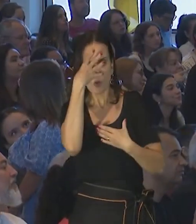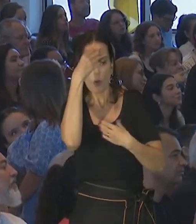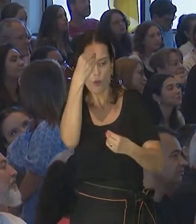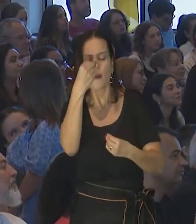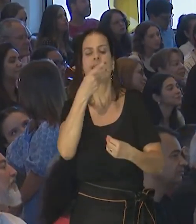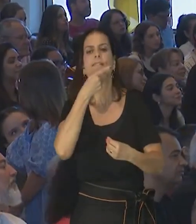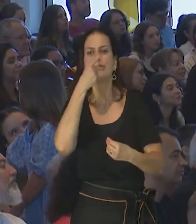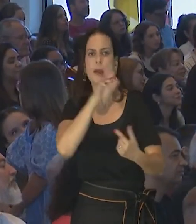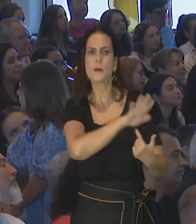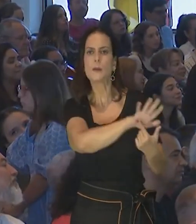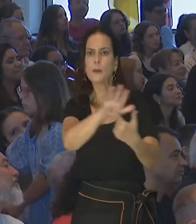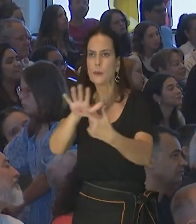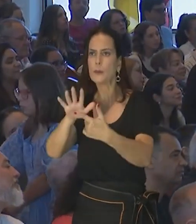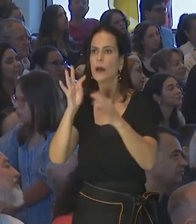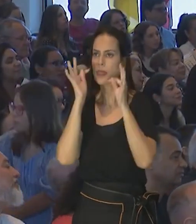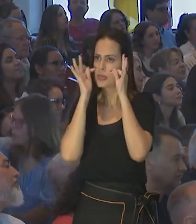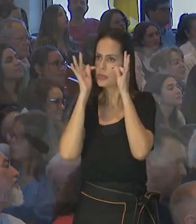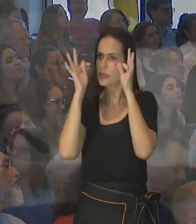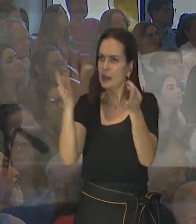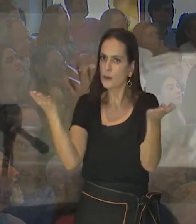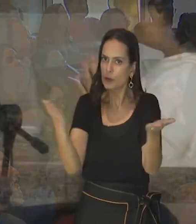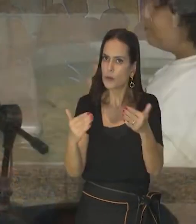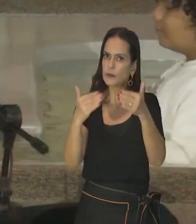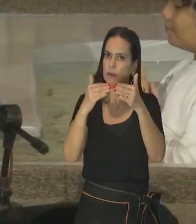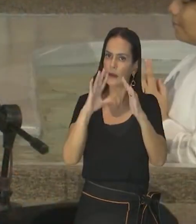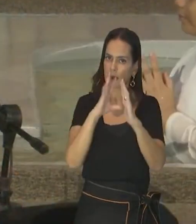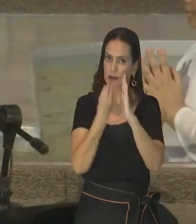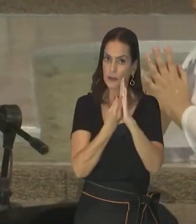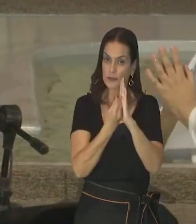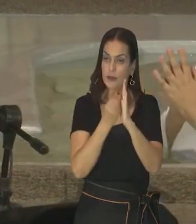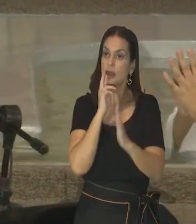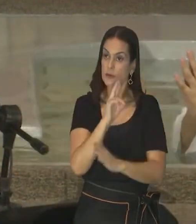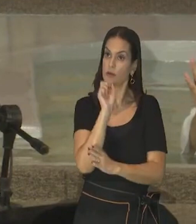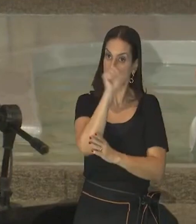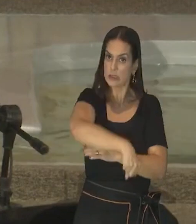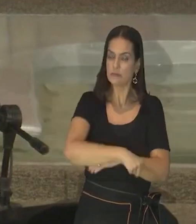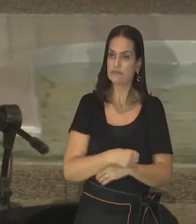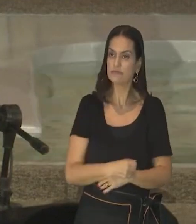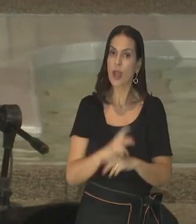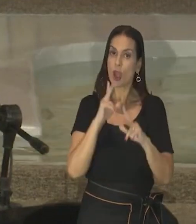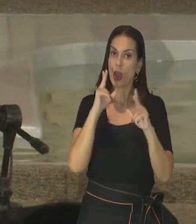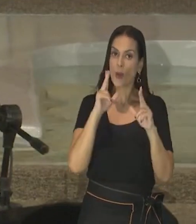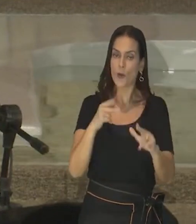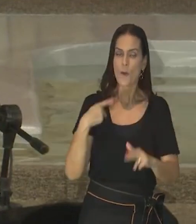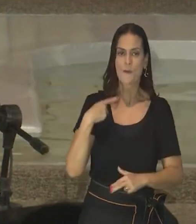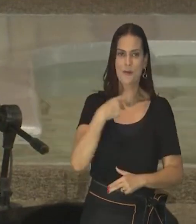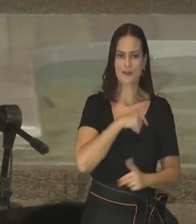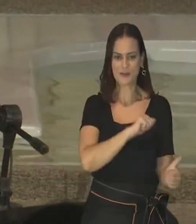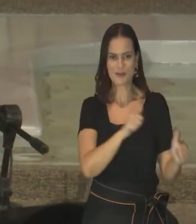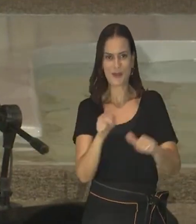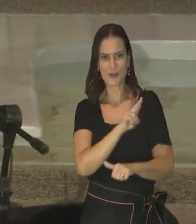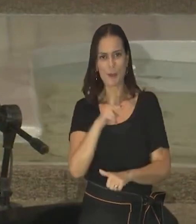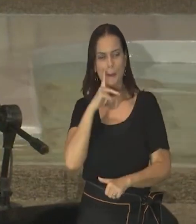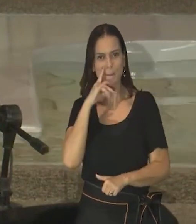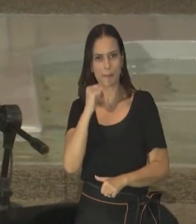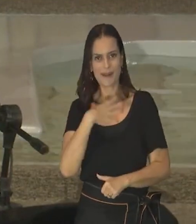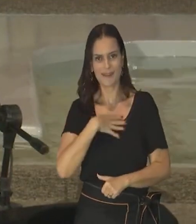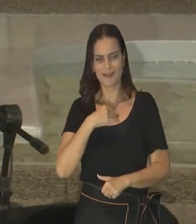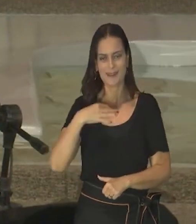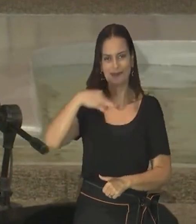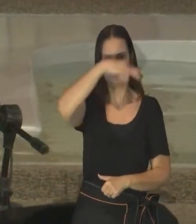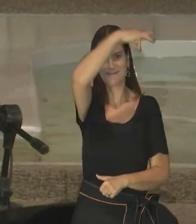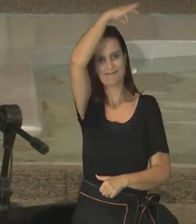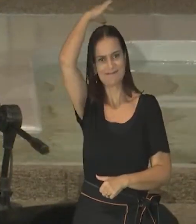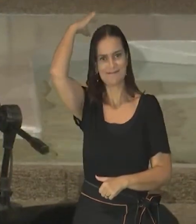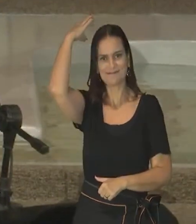de fé diante da igreja nesse momento? Sim. Como ministro do Evangelho, eu a batizo em nome do Pai, do Filho